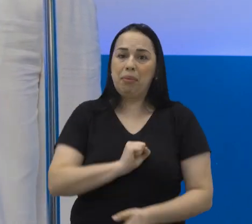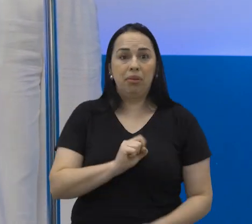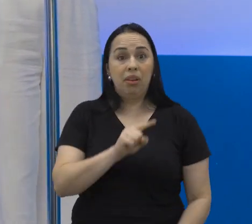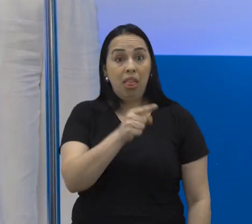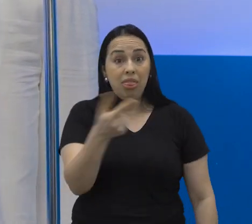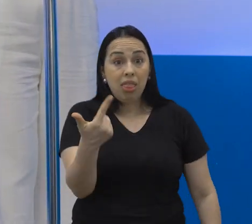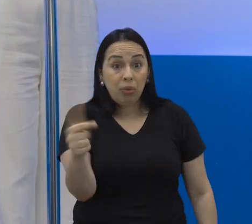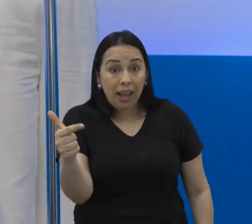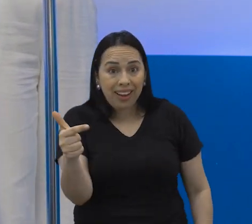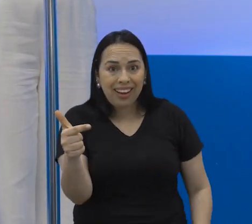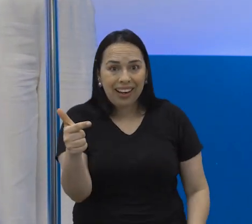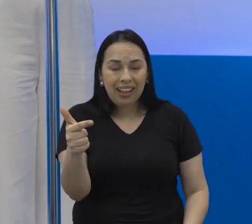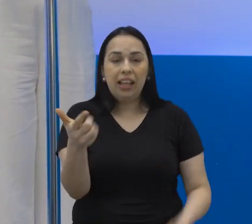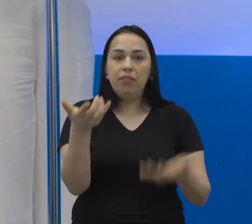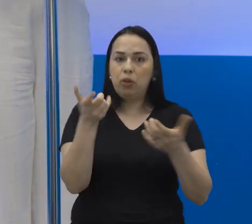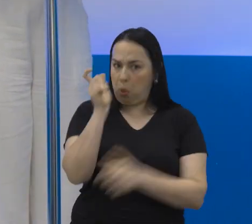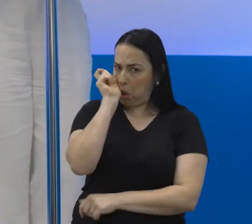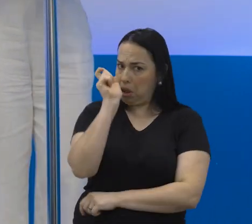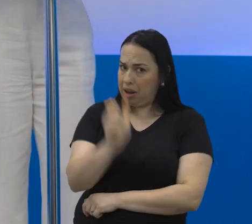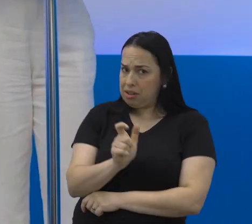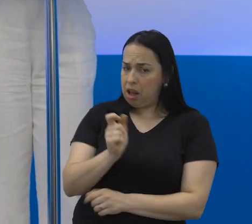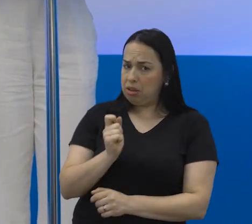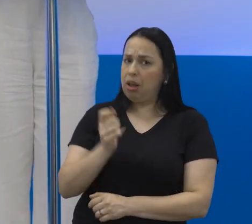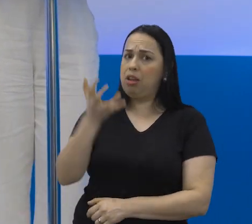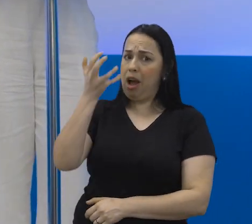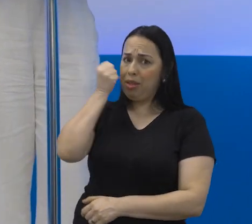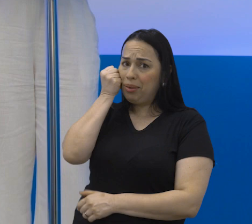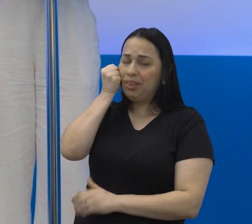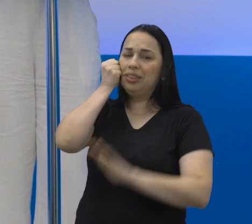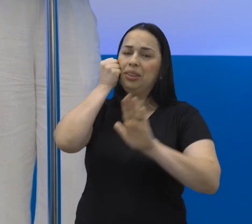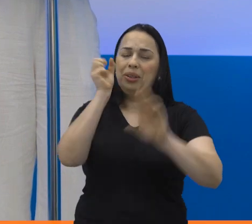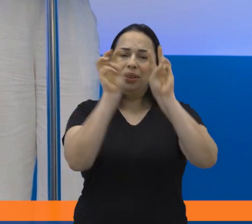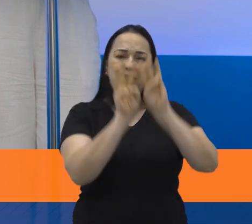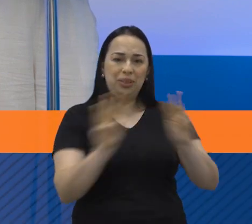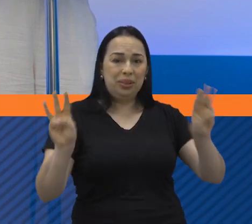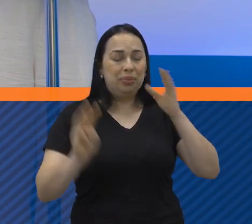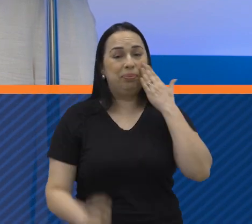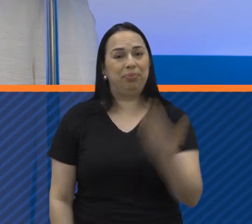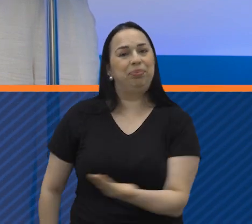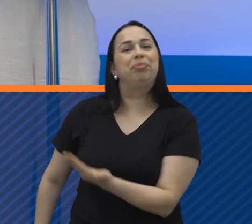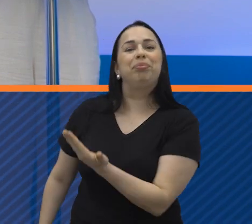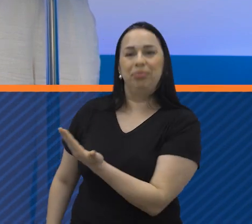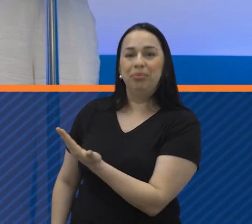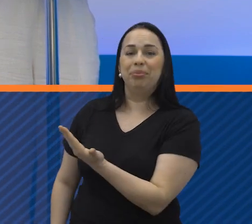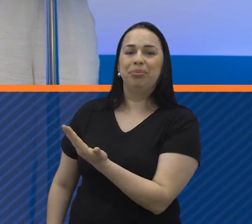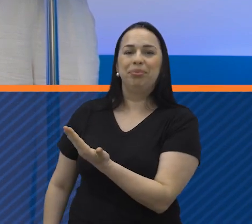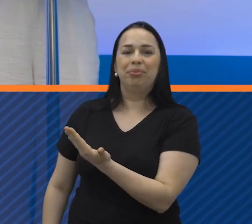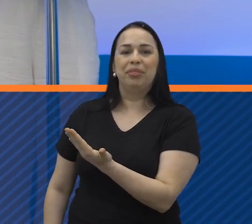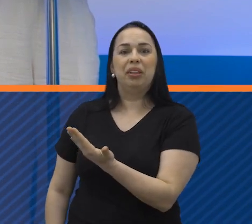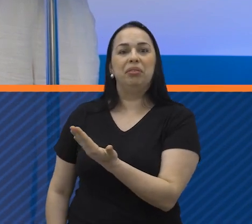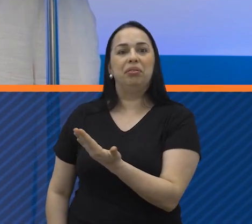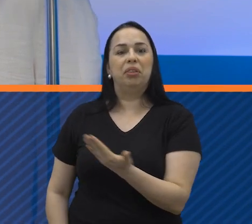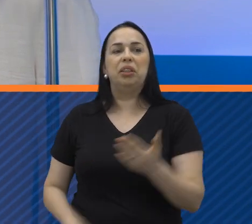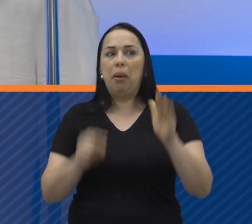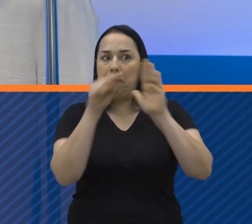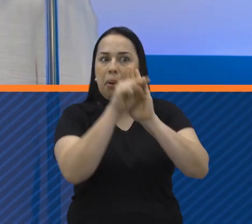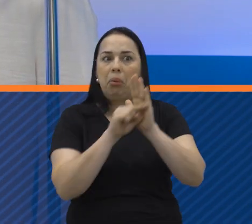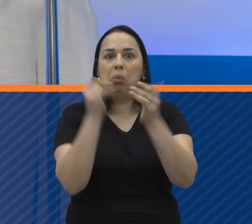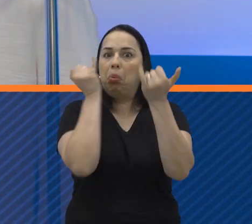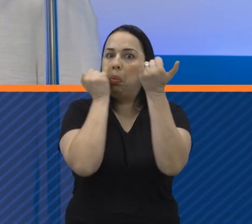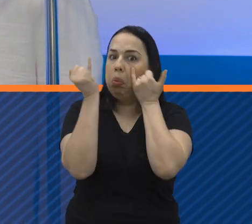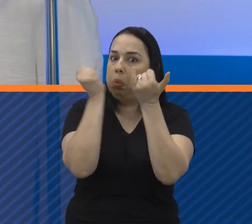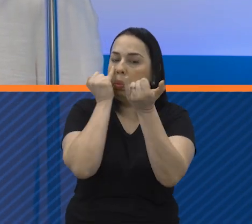você não tem um pet e ficou interessado na adoção, no site do Centro de Zoonoses, você encontra todas